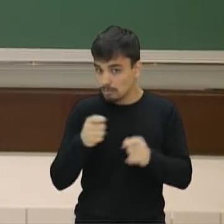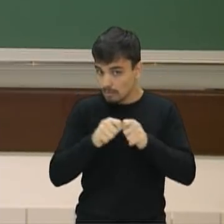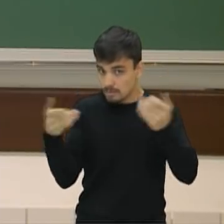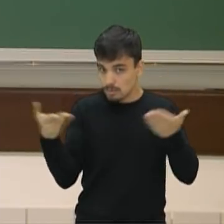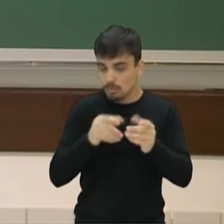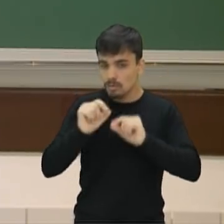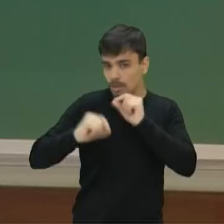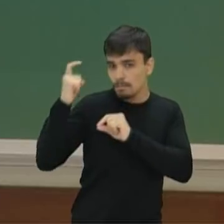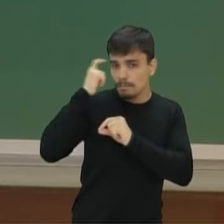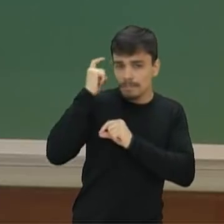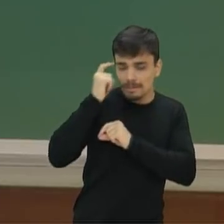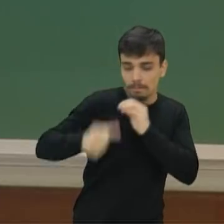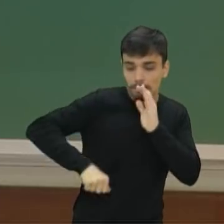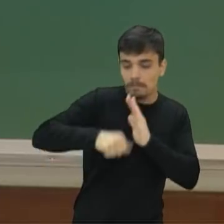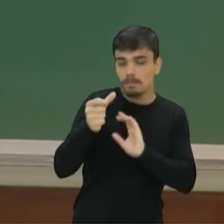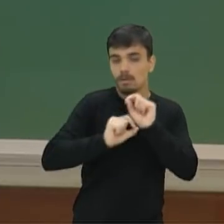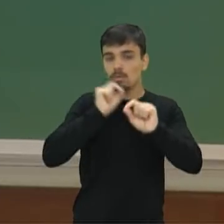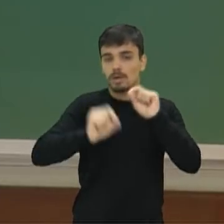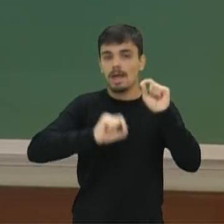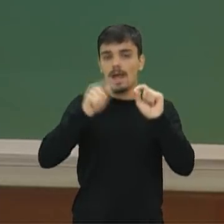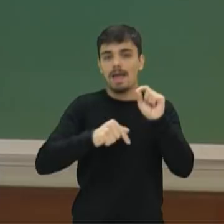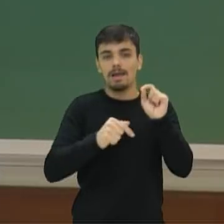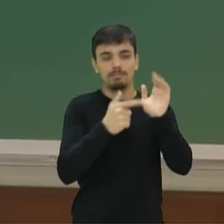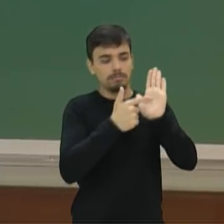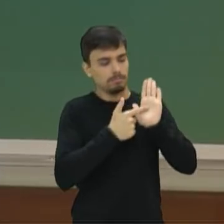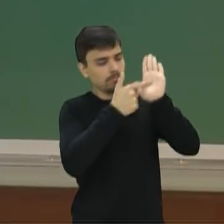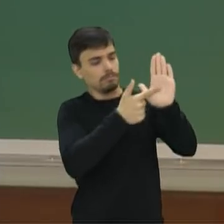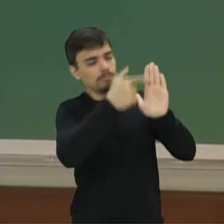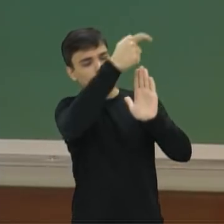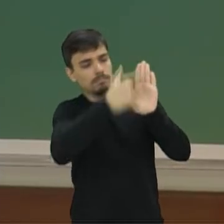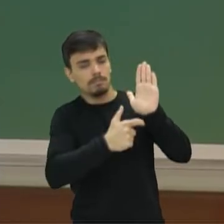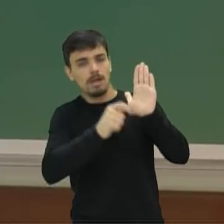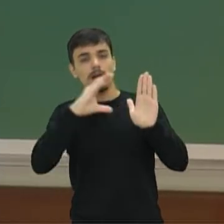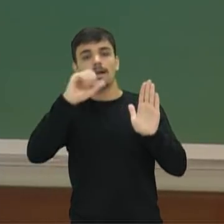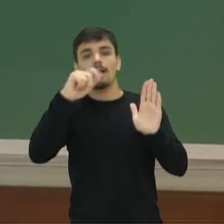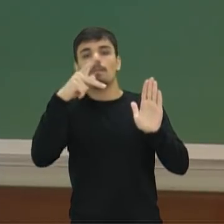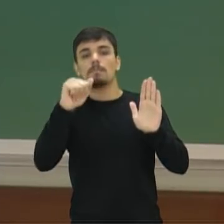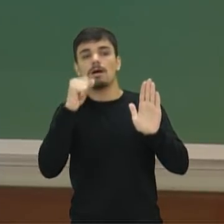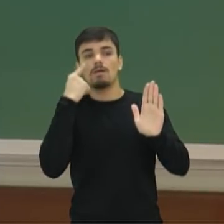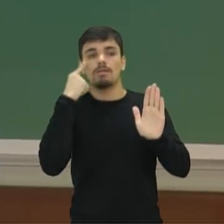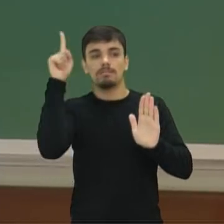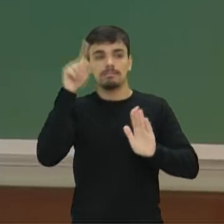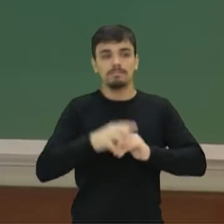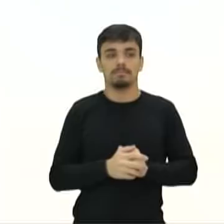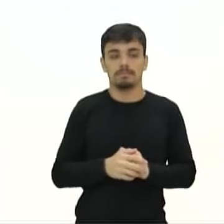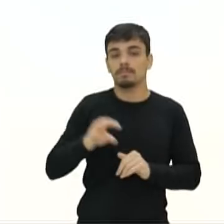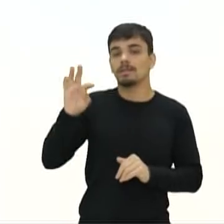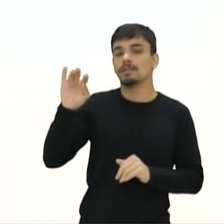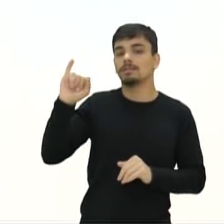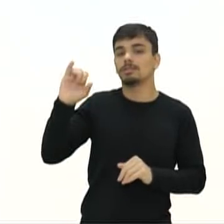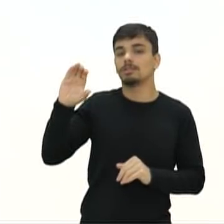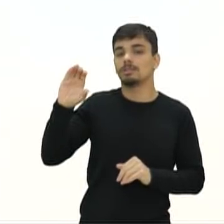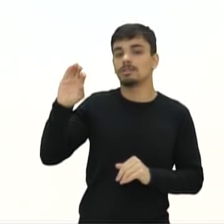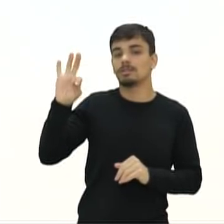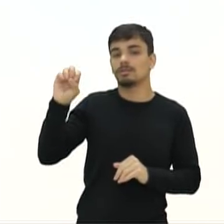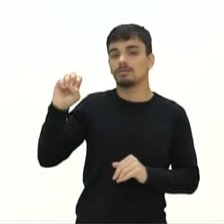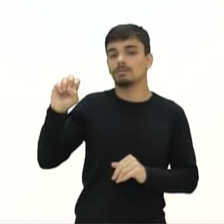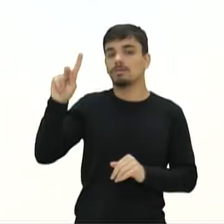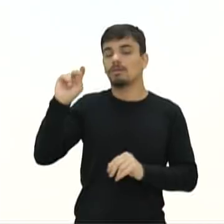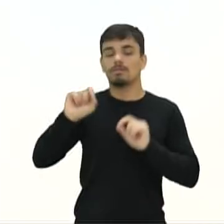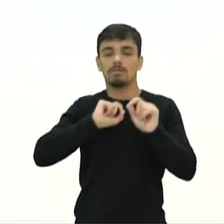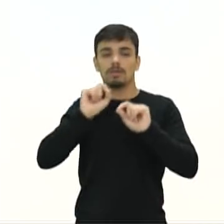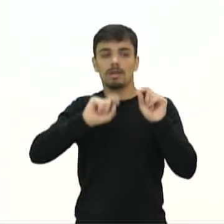pensar primeiro? Na capa. Então, a minha capa vai ser essa daqui, ó. TikToks, tá bem na moda, Secret